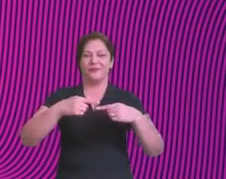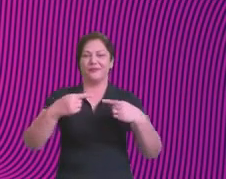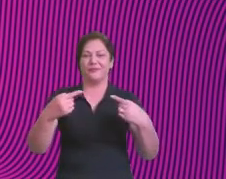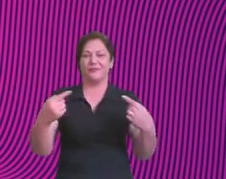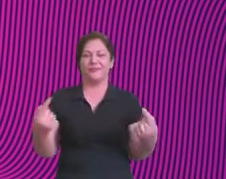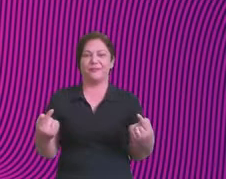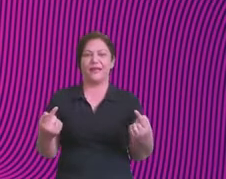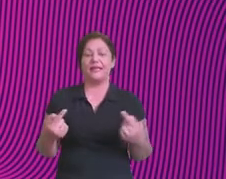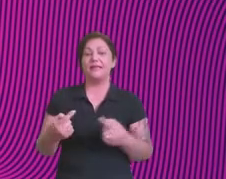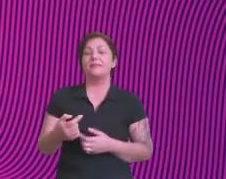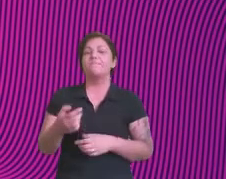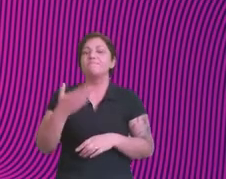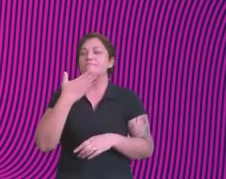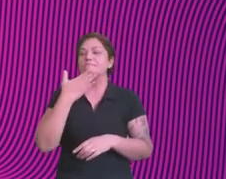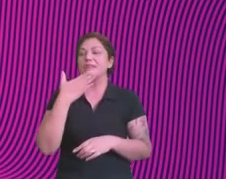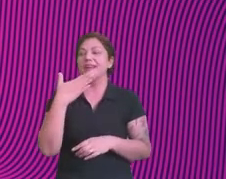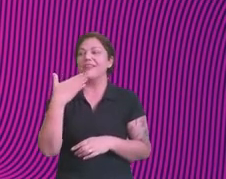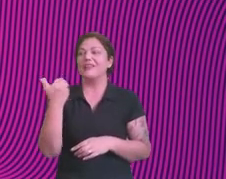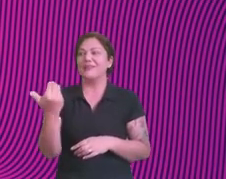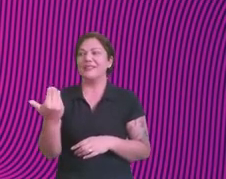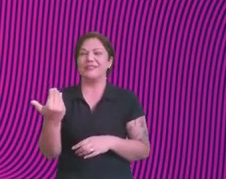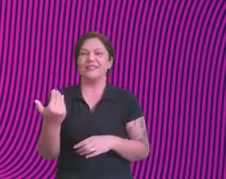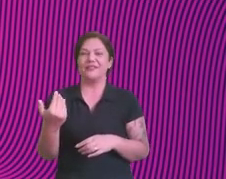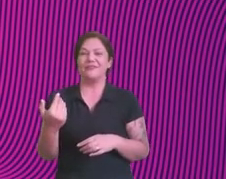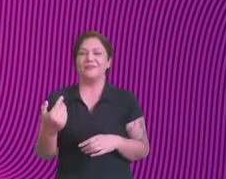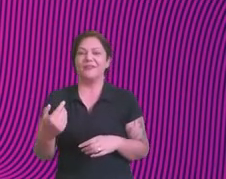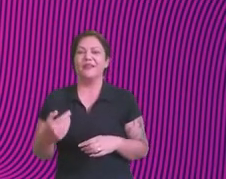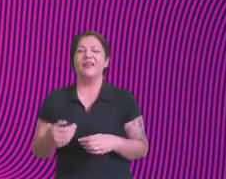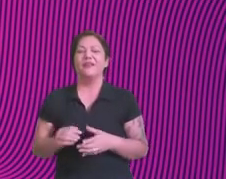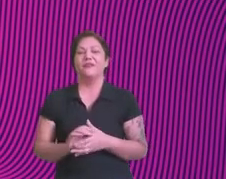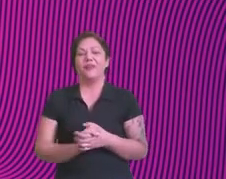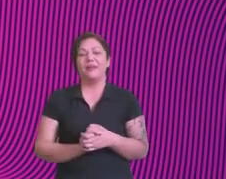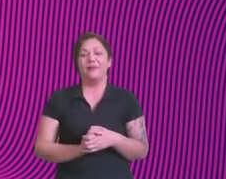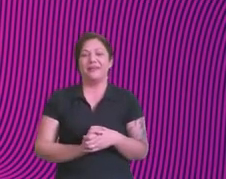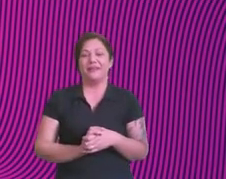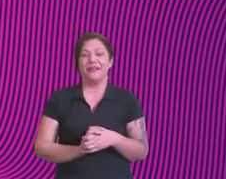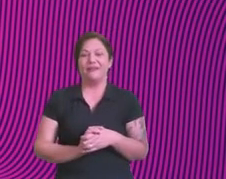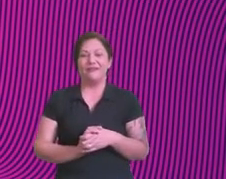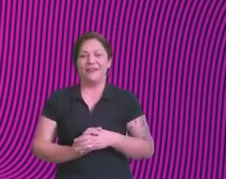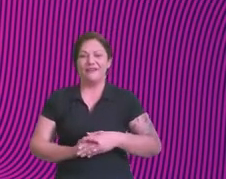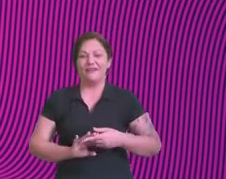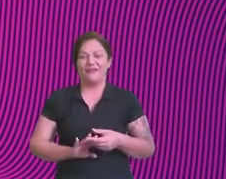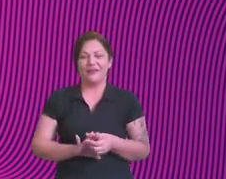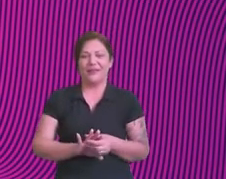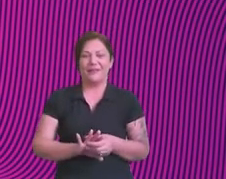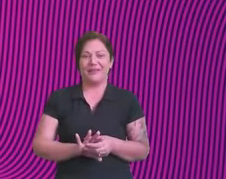melhor indicação para solicitação de uma ecoendoscopia?